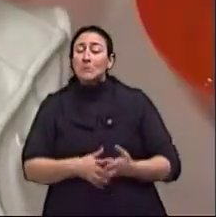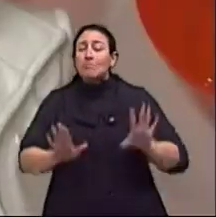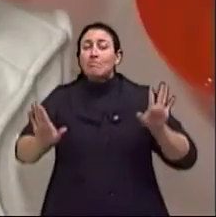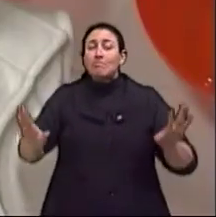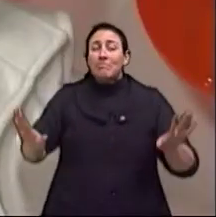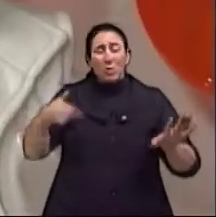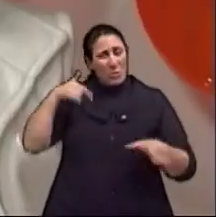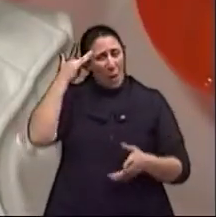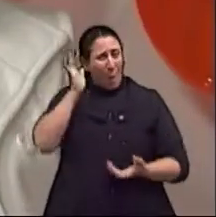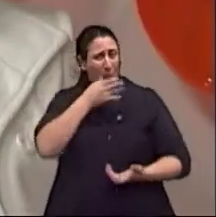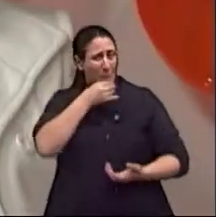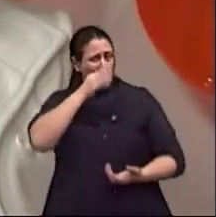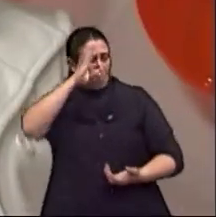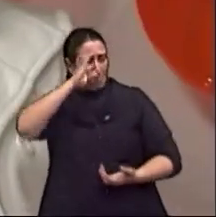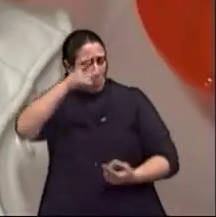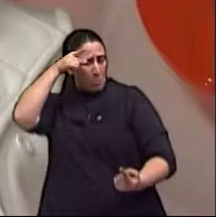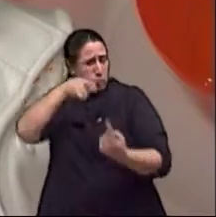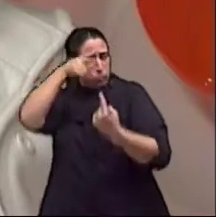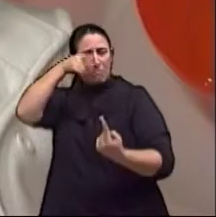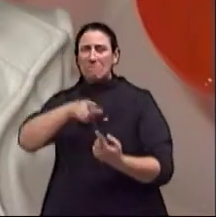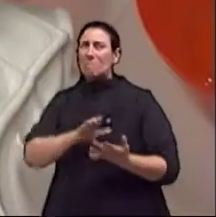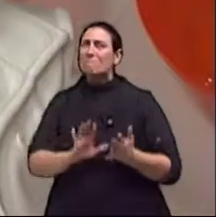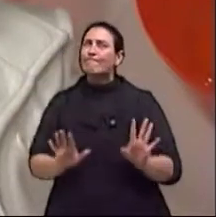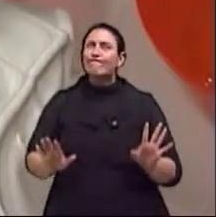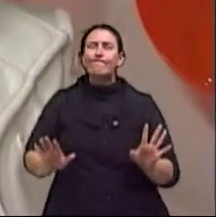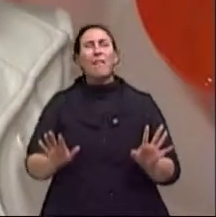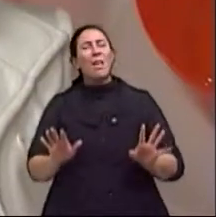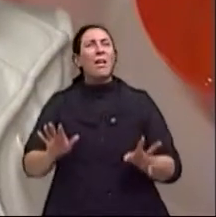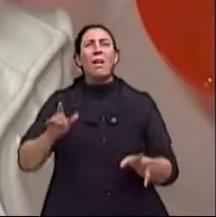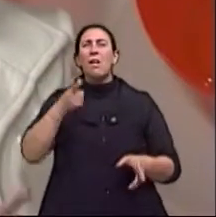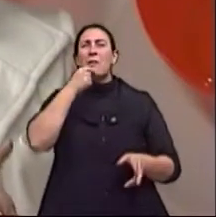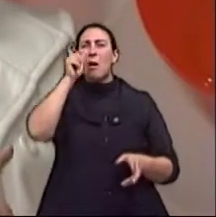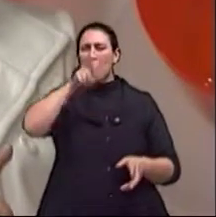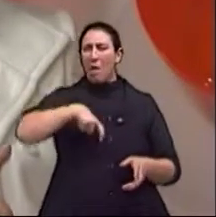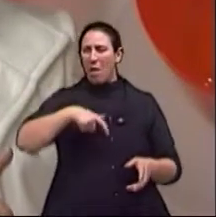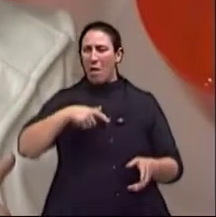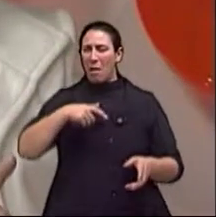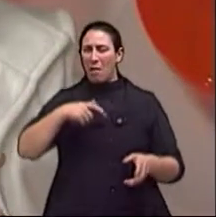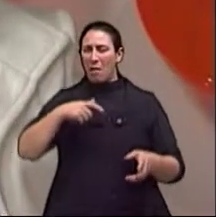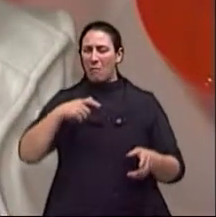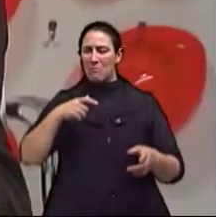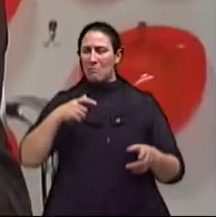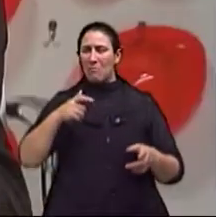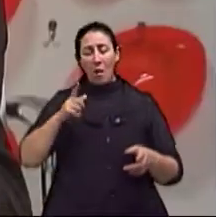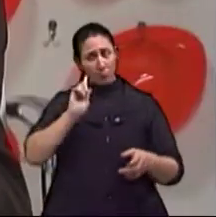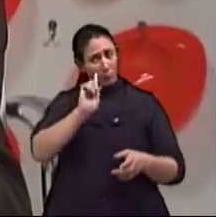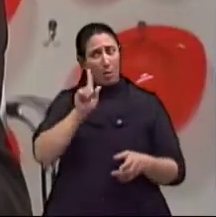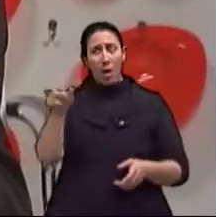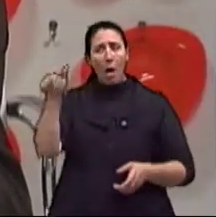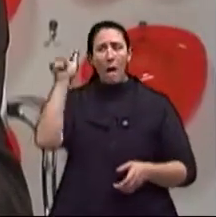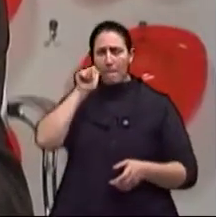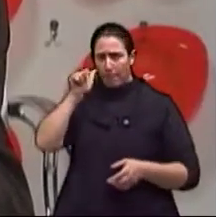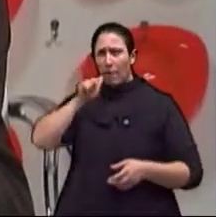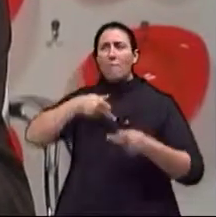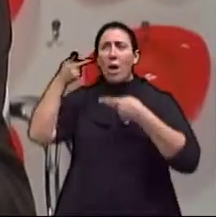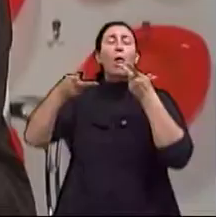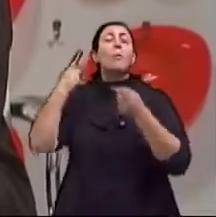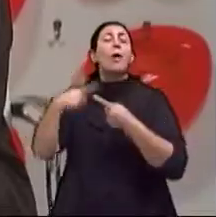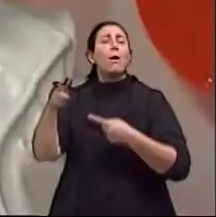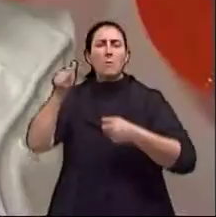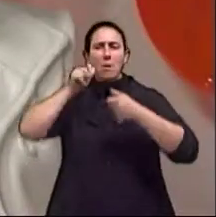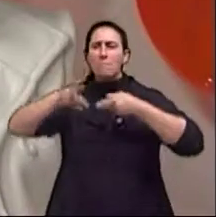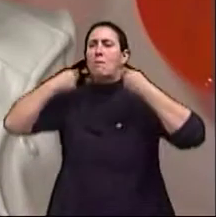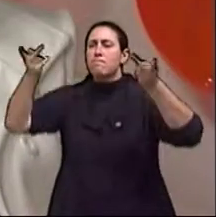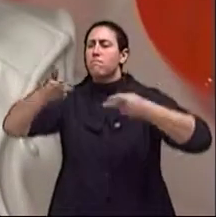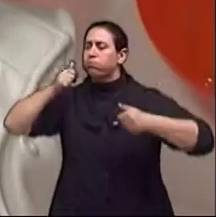é objetividade né também uma defesa ah ok É porque se tumores pensar mulher vive mais que o homem justamente porque ela é